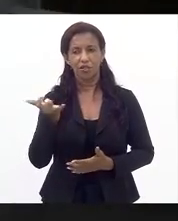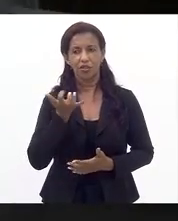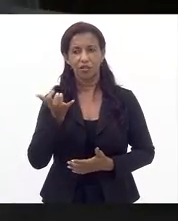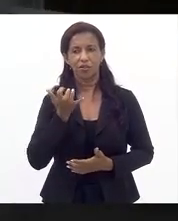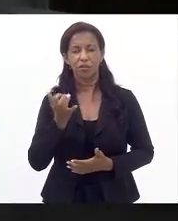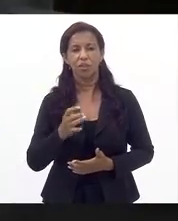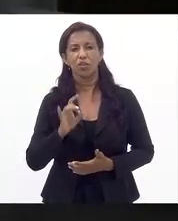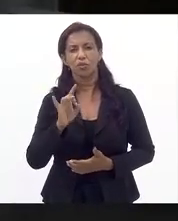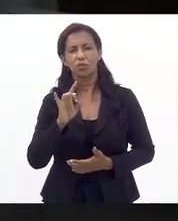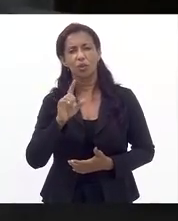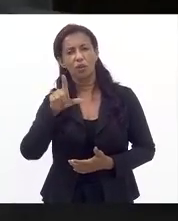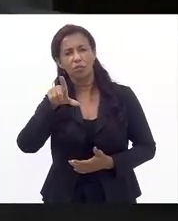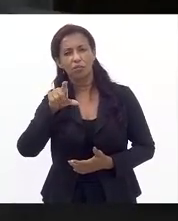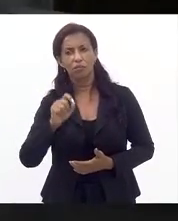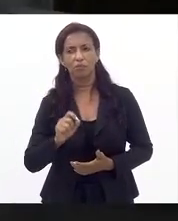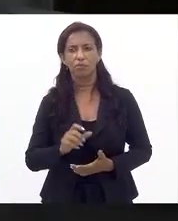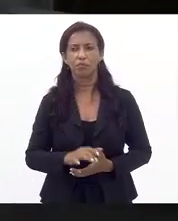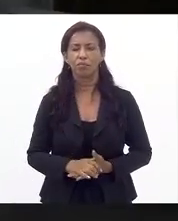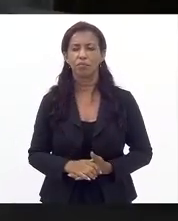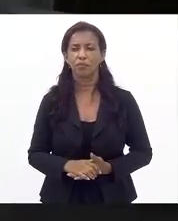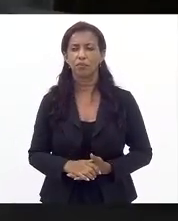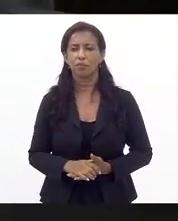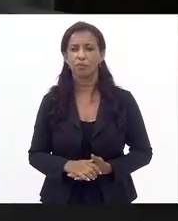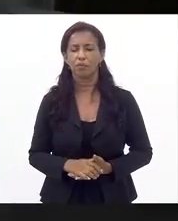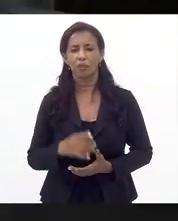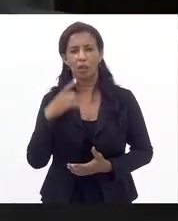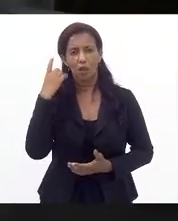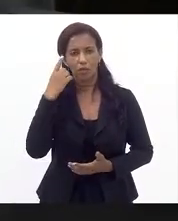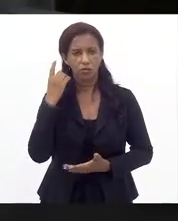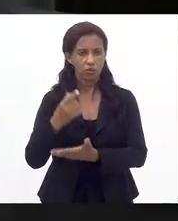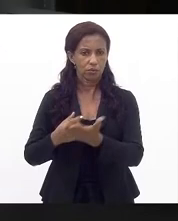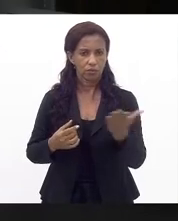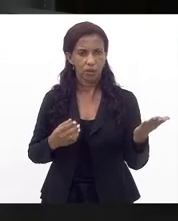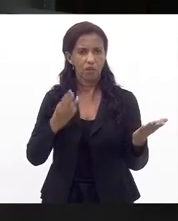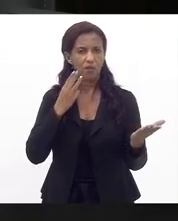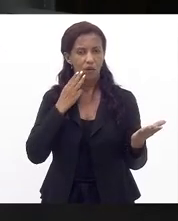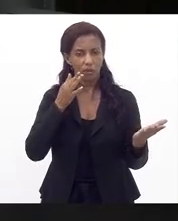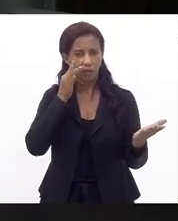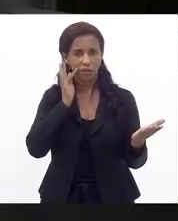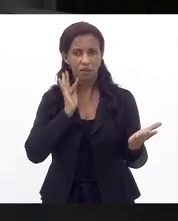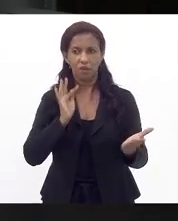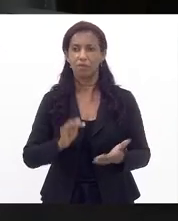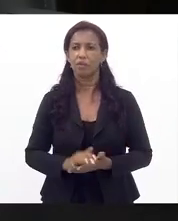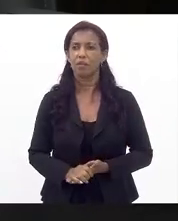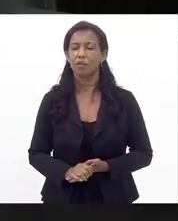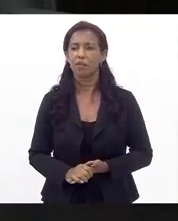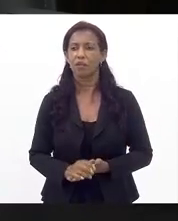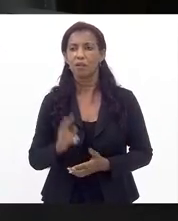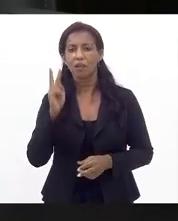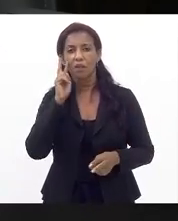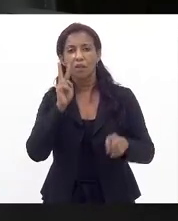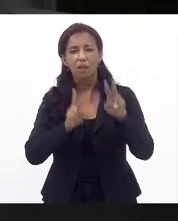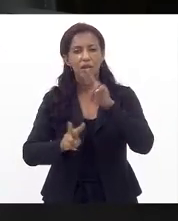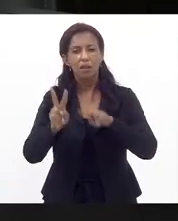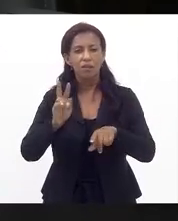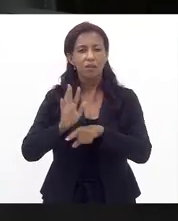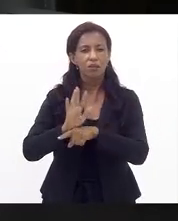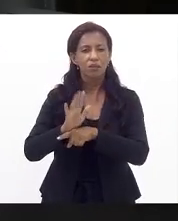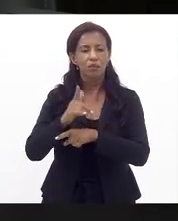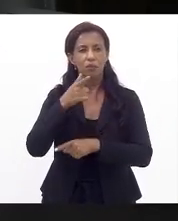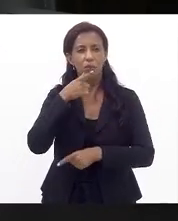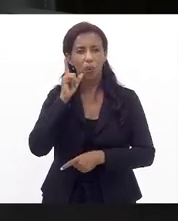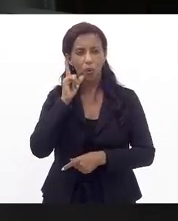queria sugerir depois você já os deputados waldex serafini que viste um filme que eu assisti